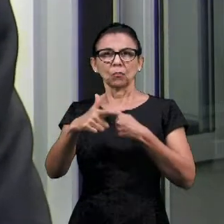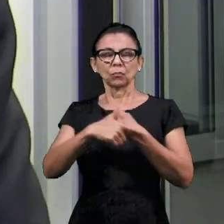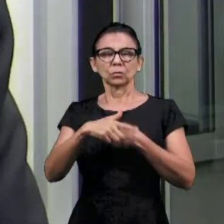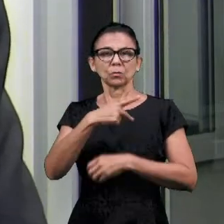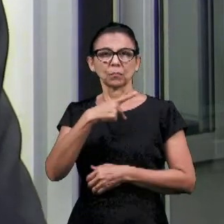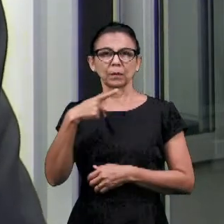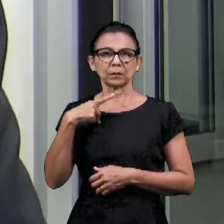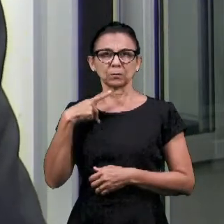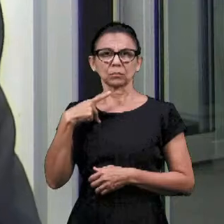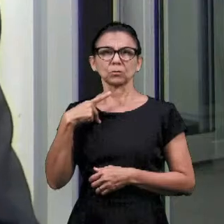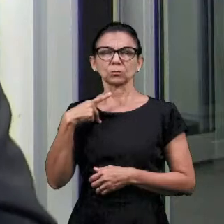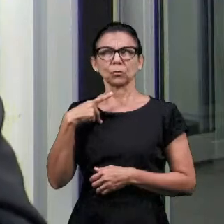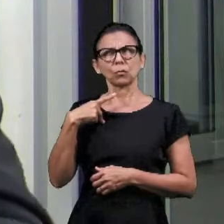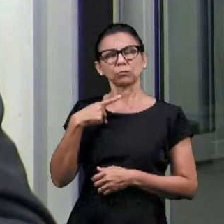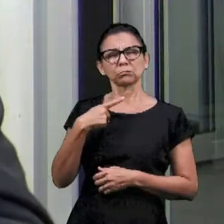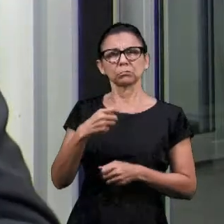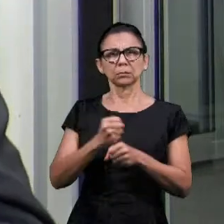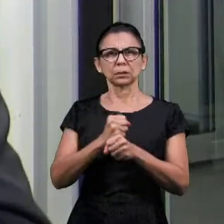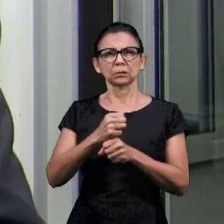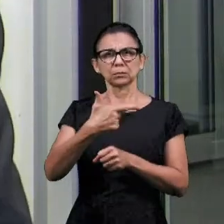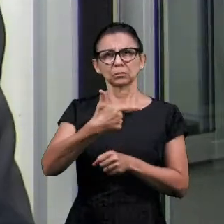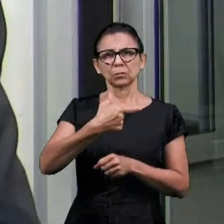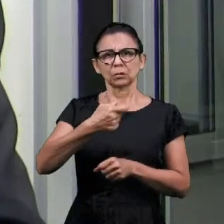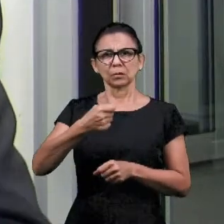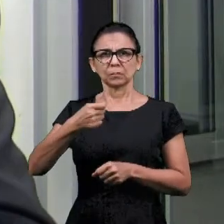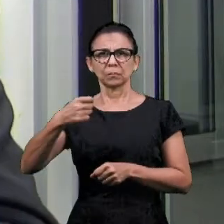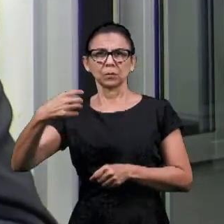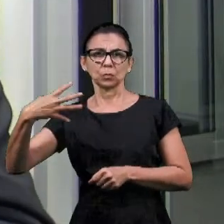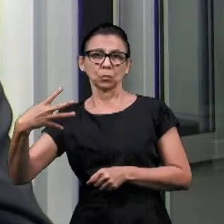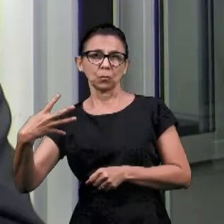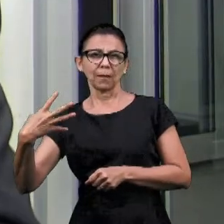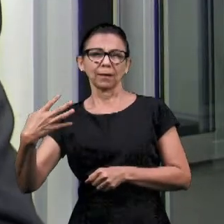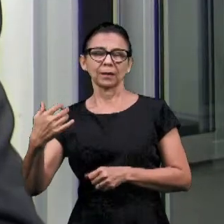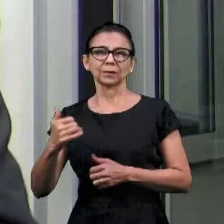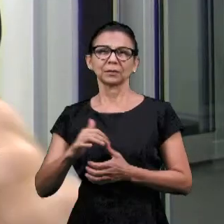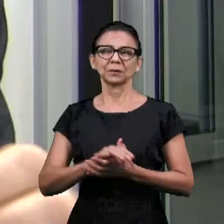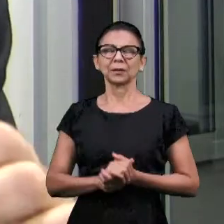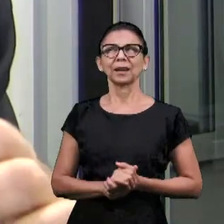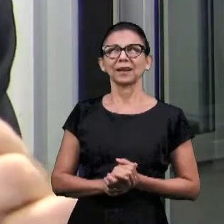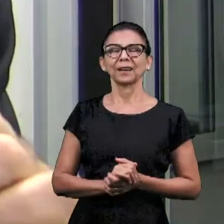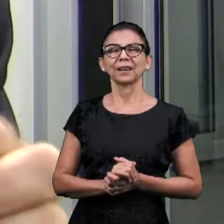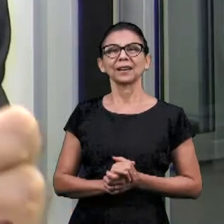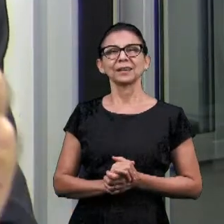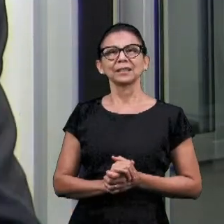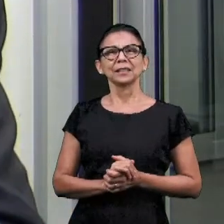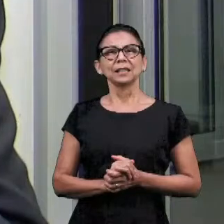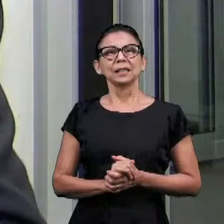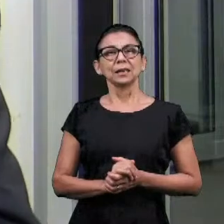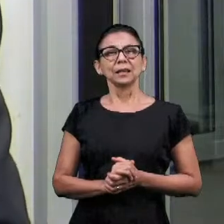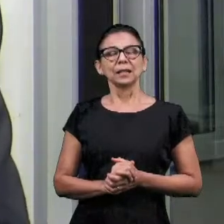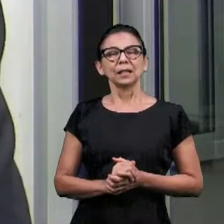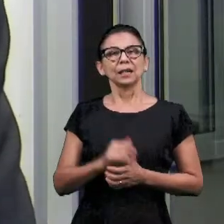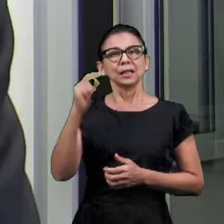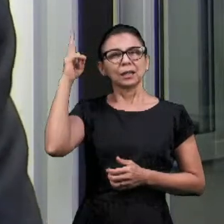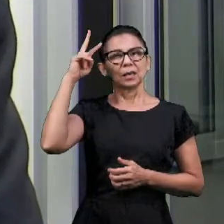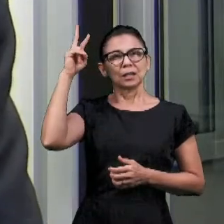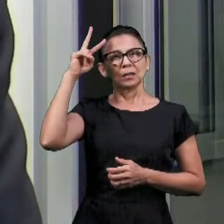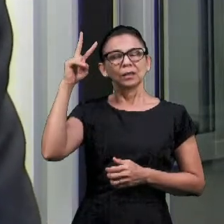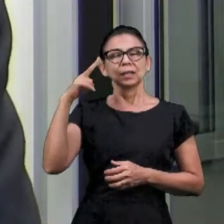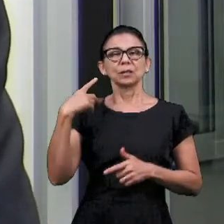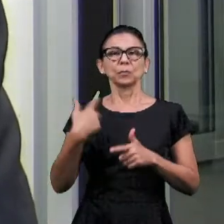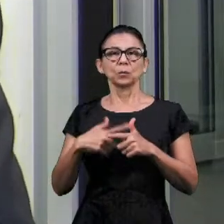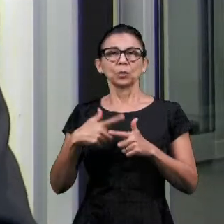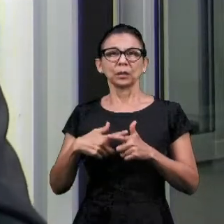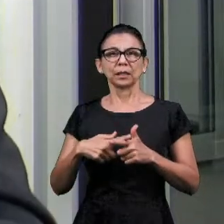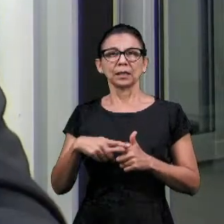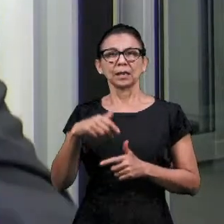2004. É uma referência muito boa para mim, porque a minha filha, que hoje tem 17 anos, era um bebezinho de colo.